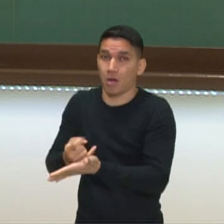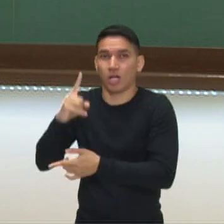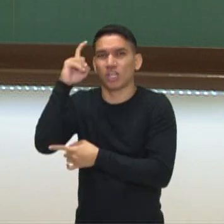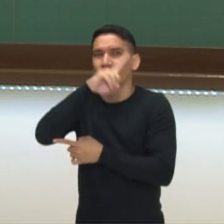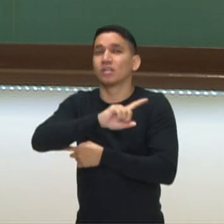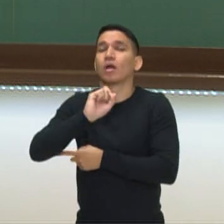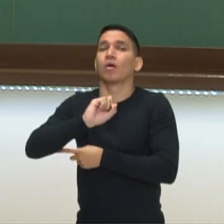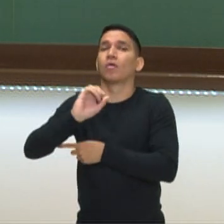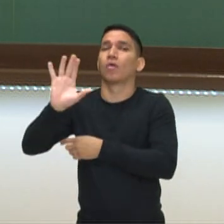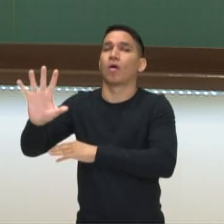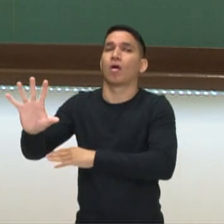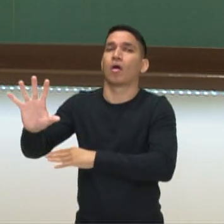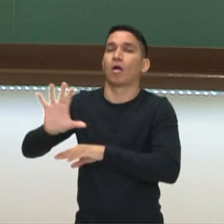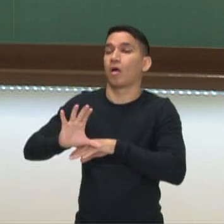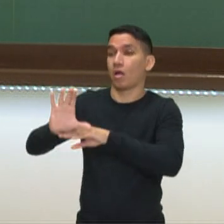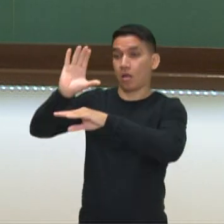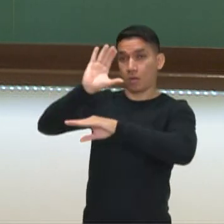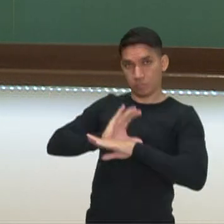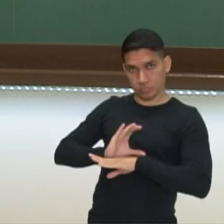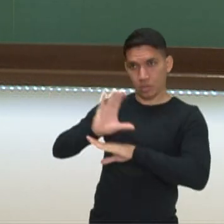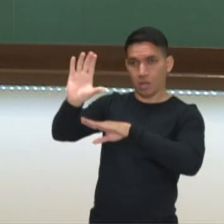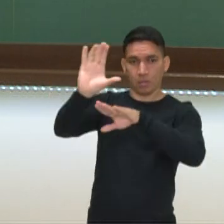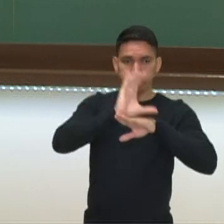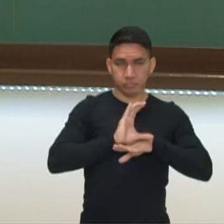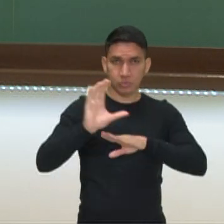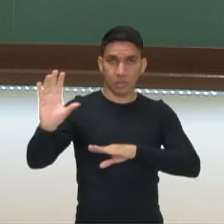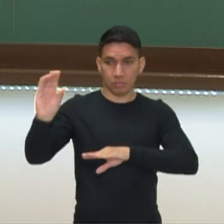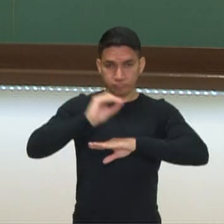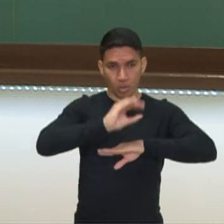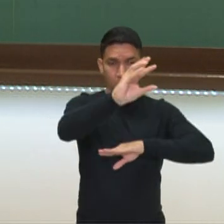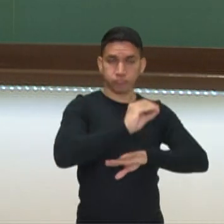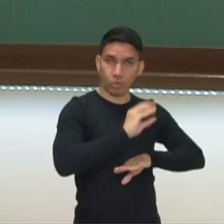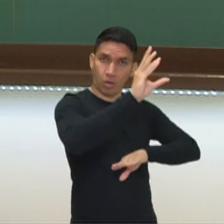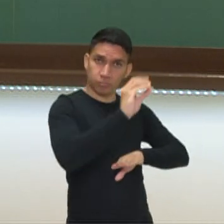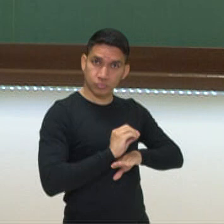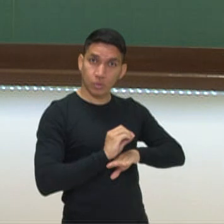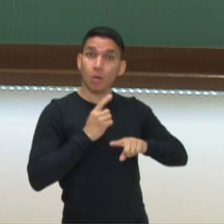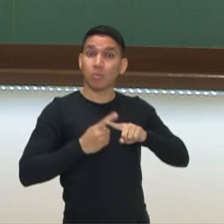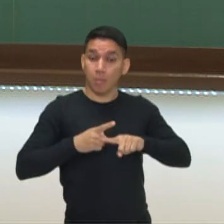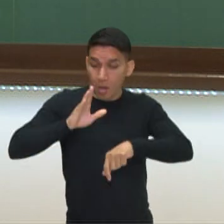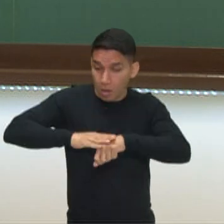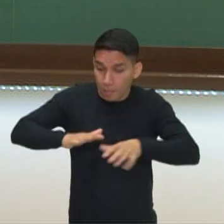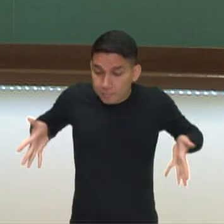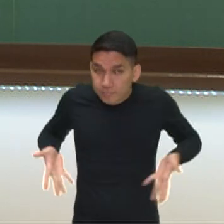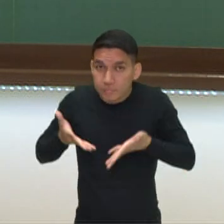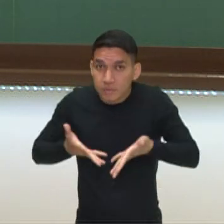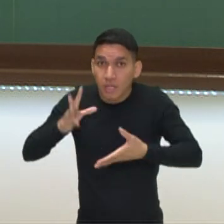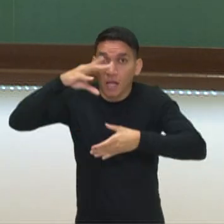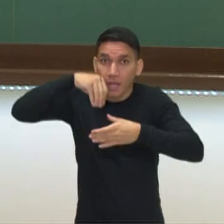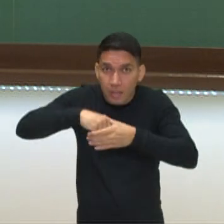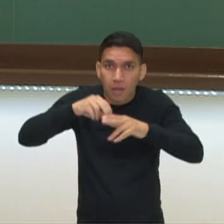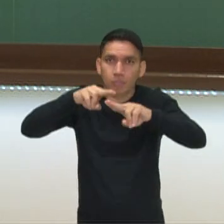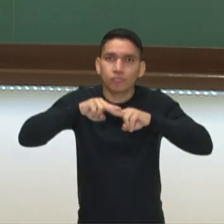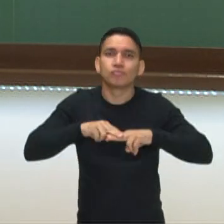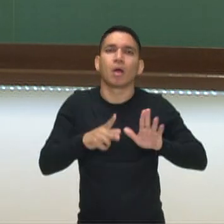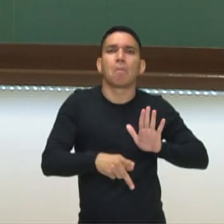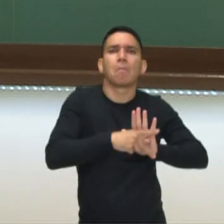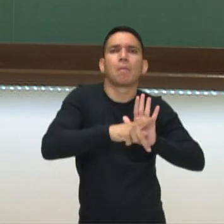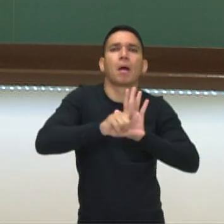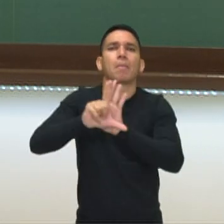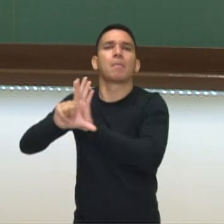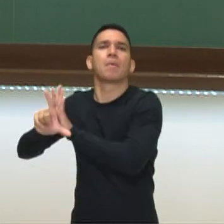dificultam a importação para melhorar e fomentar a produção interna. É dessa forma que acontece o